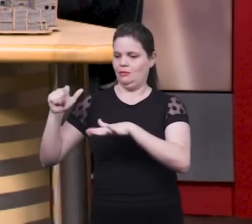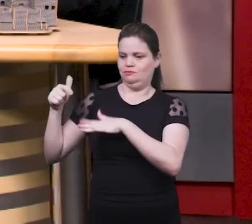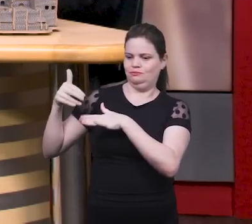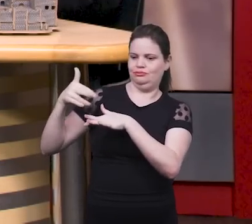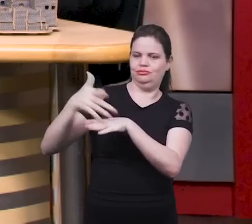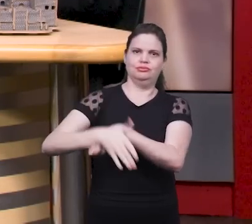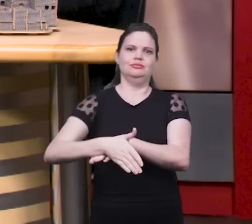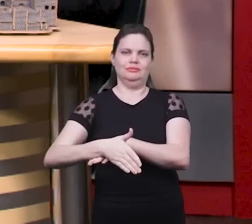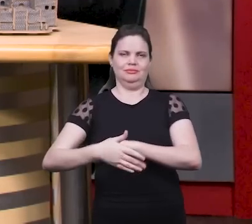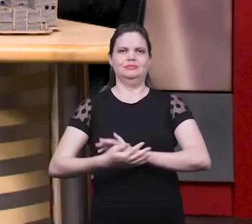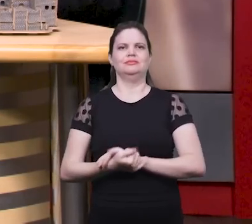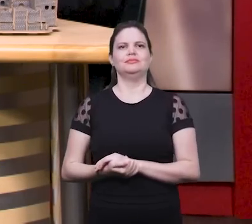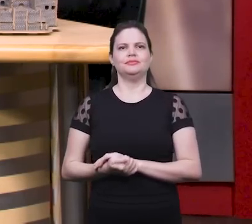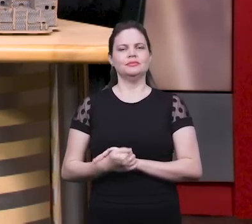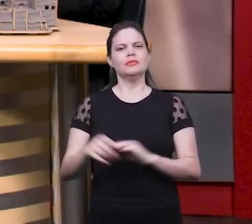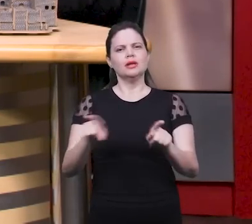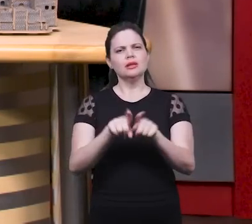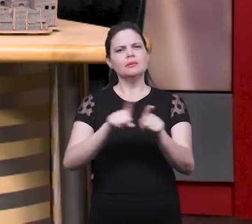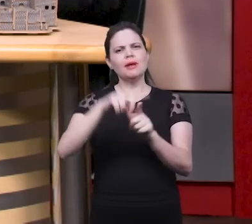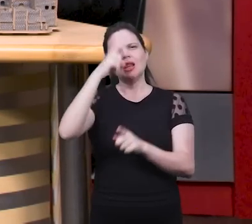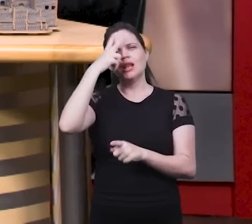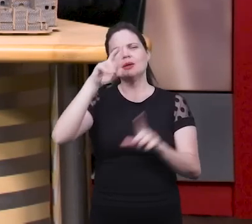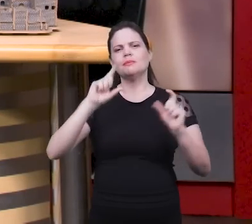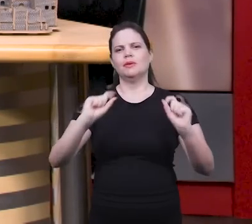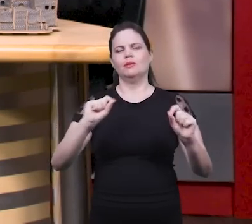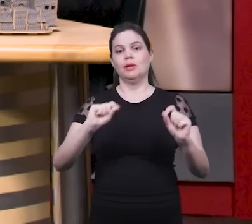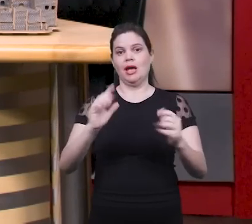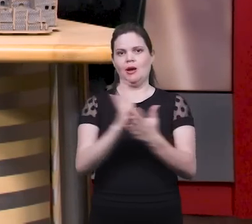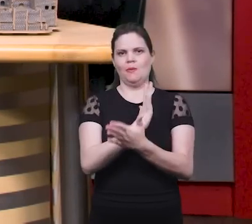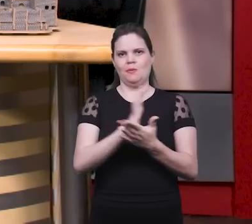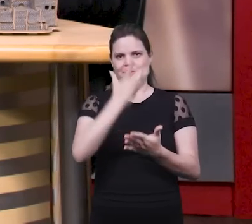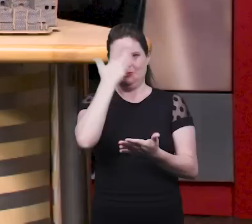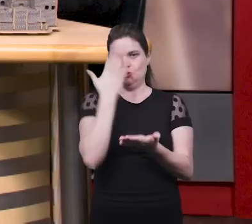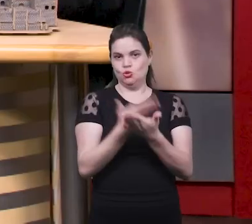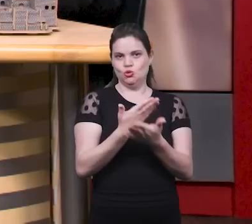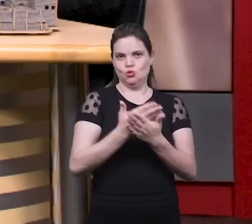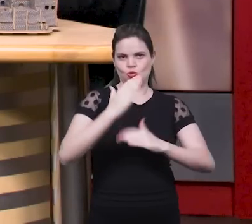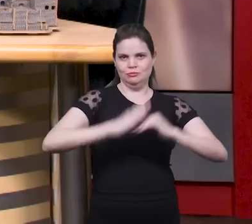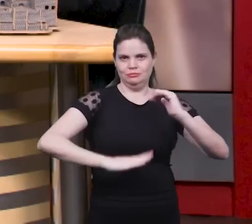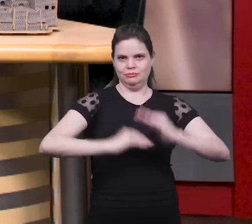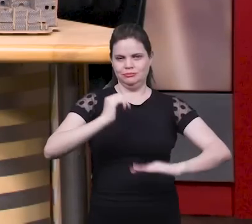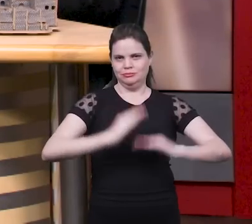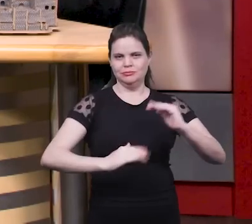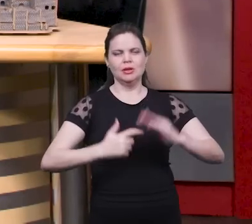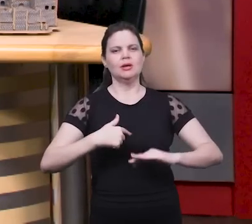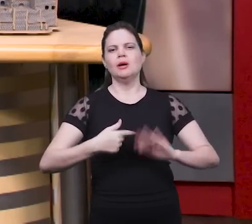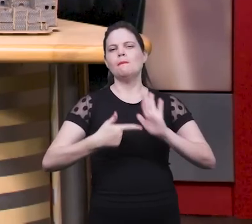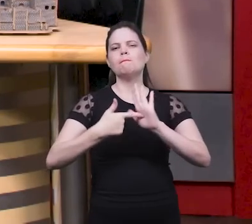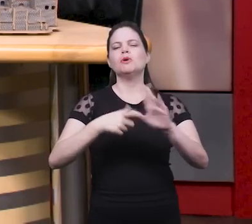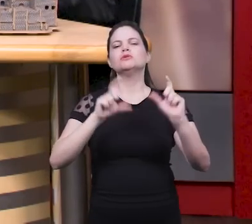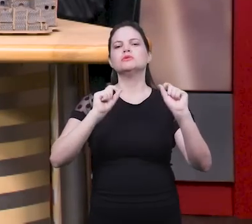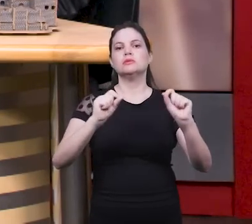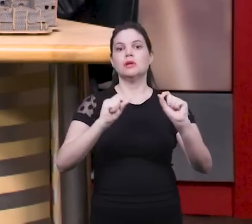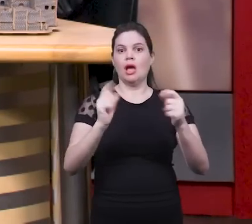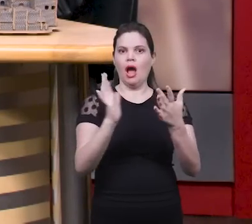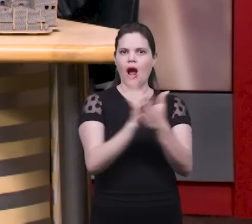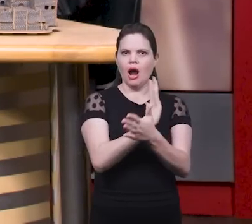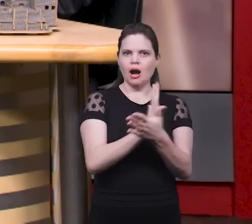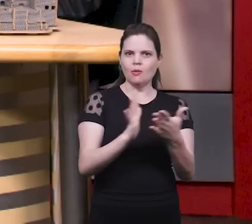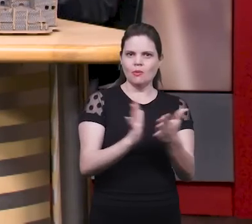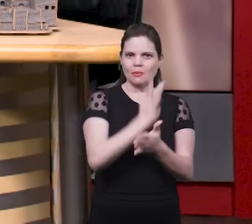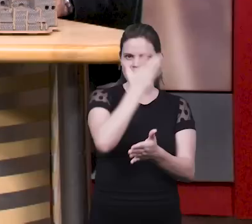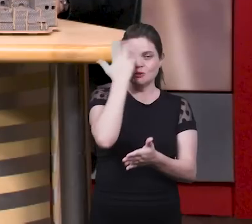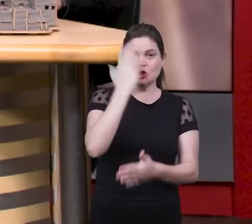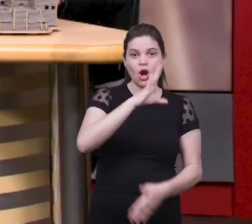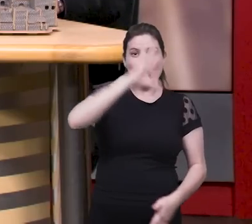até alguns historiadores que retratam que até os romanos começaram a buscar a cura desse tanque também, os romanos, sim, não só os judeus,